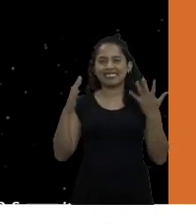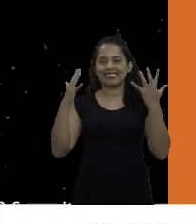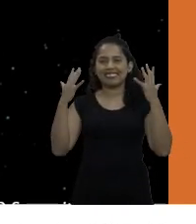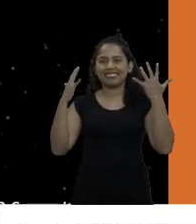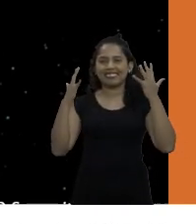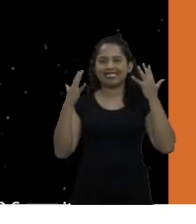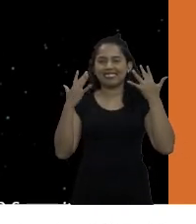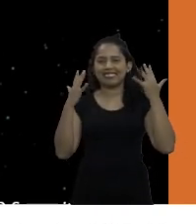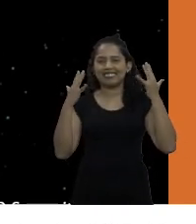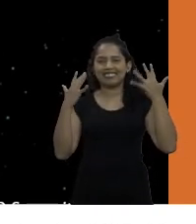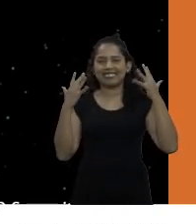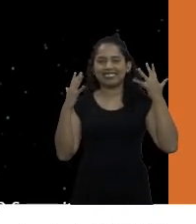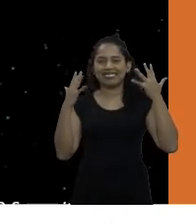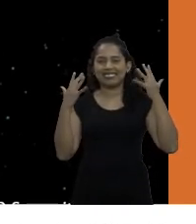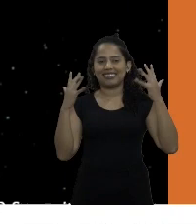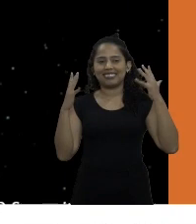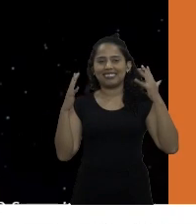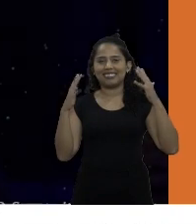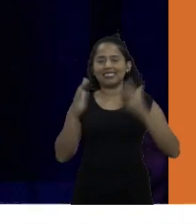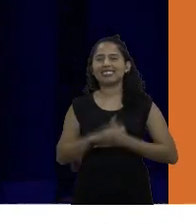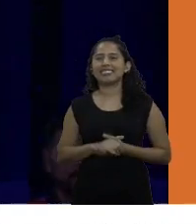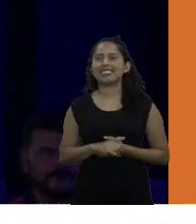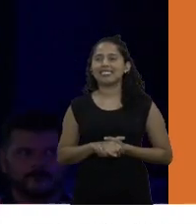Salva de palmas.